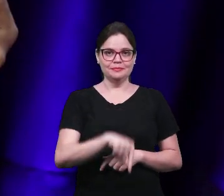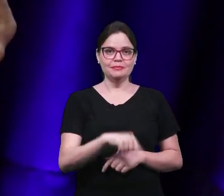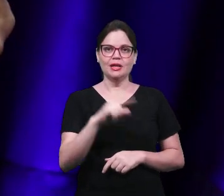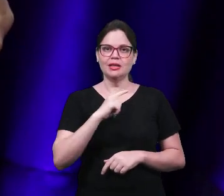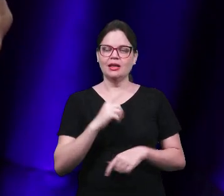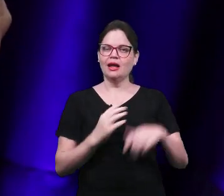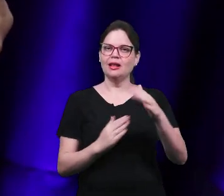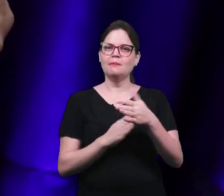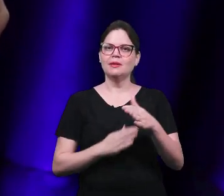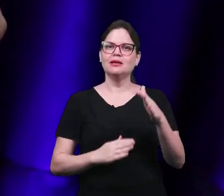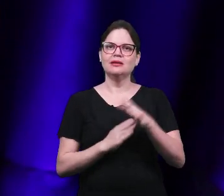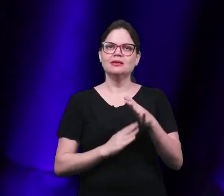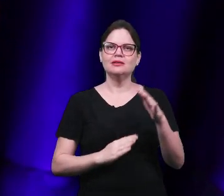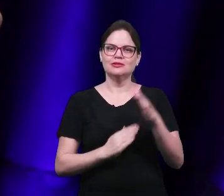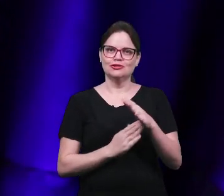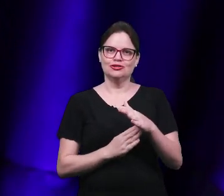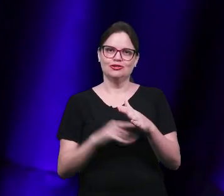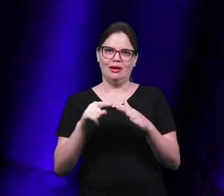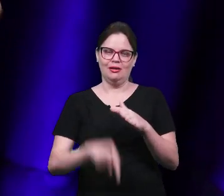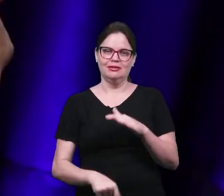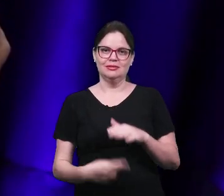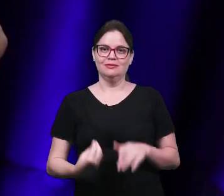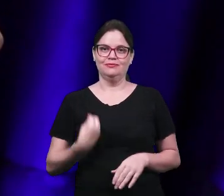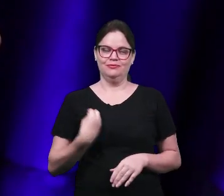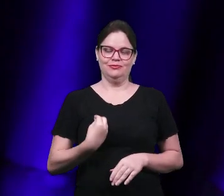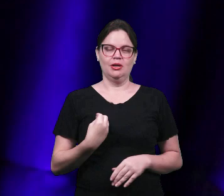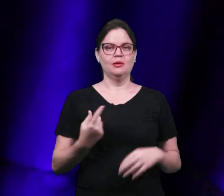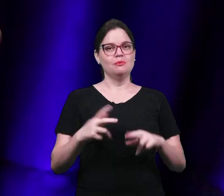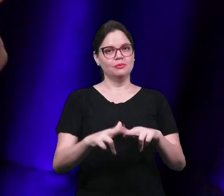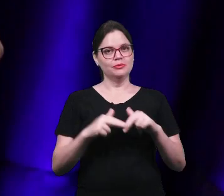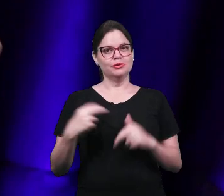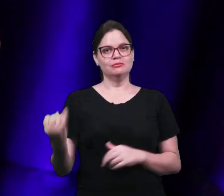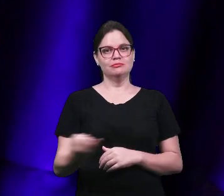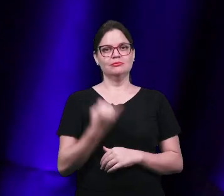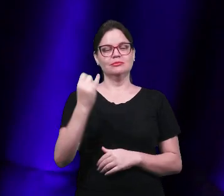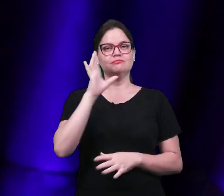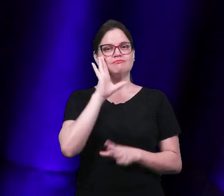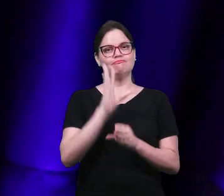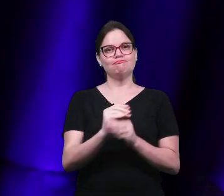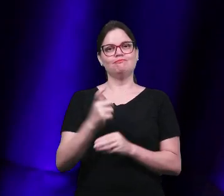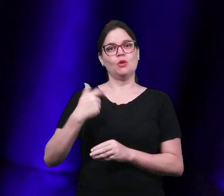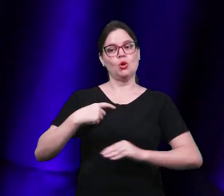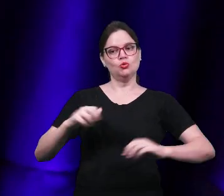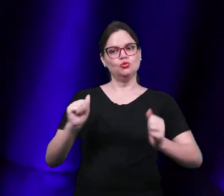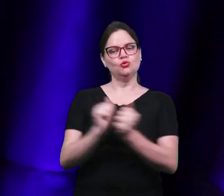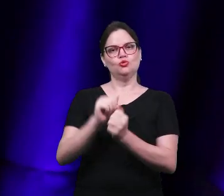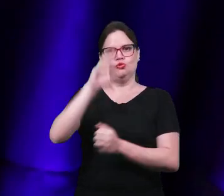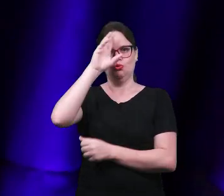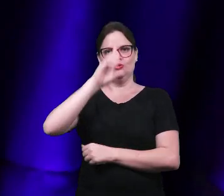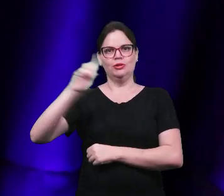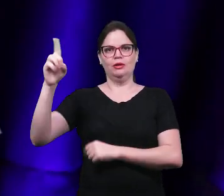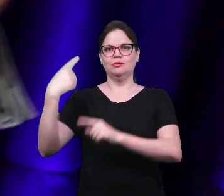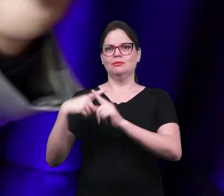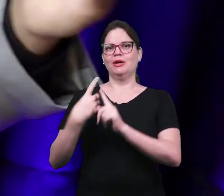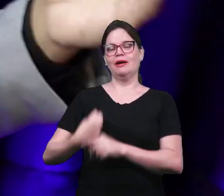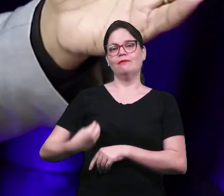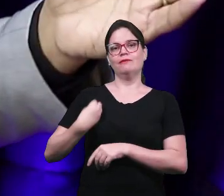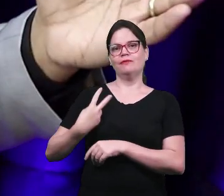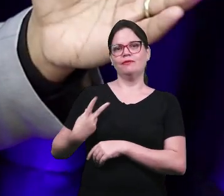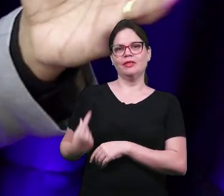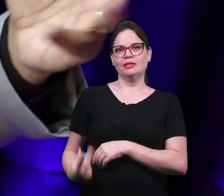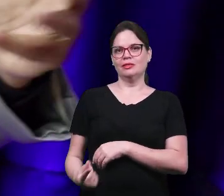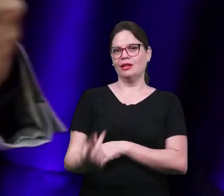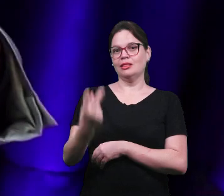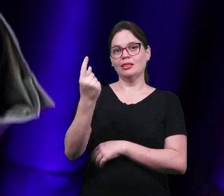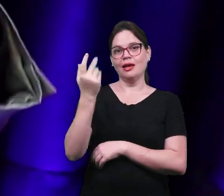da vida. E por isso a importância de andar com Deus e viver com Deus, porque a vida eterna, isso